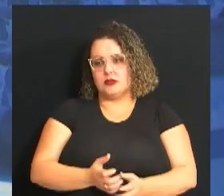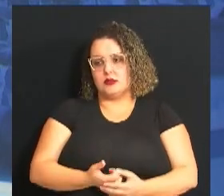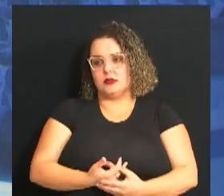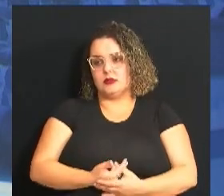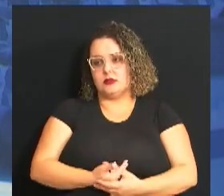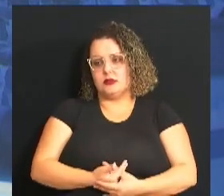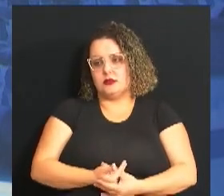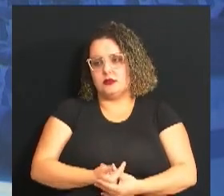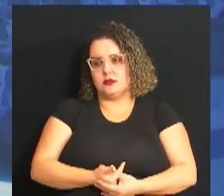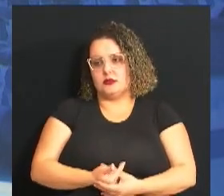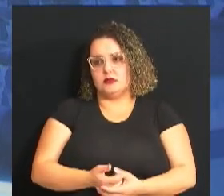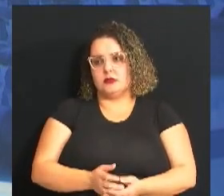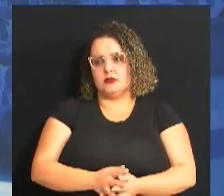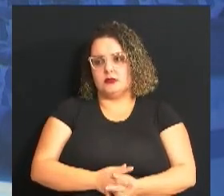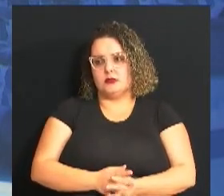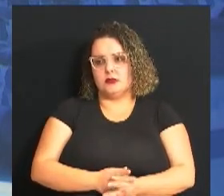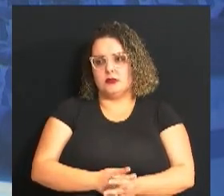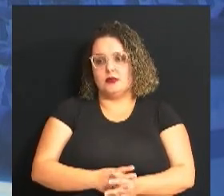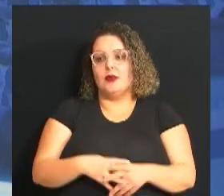Bom, vamos lá.